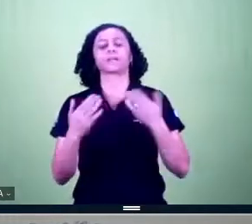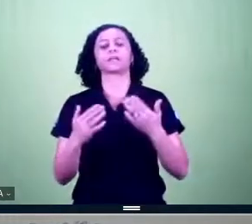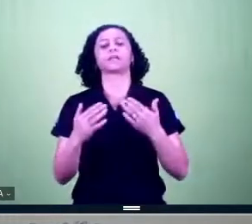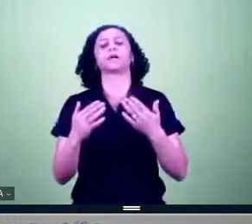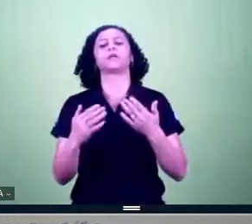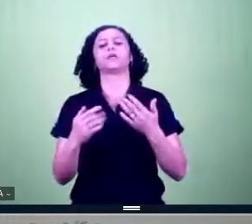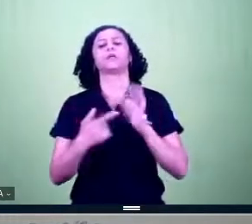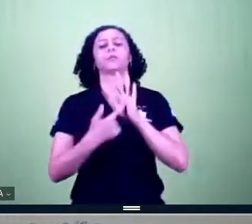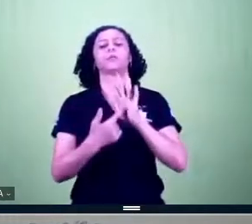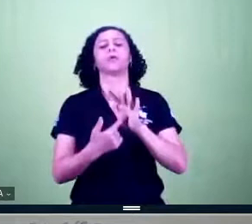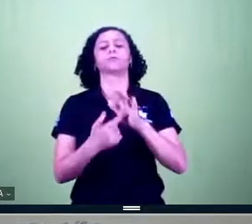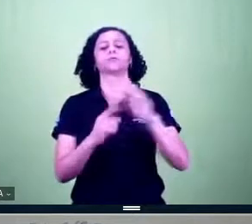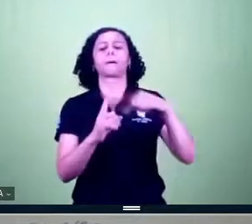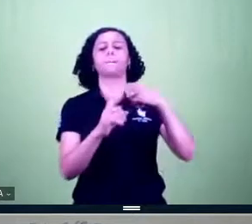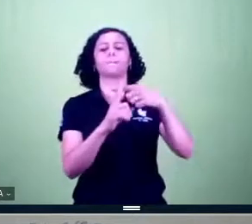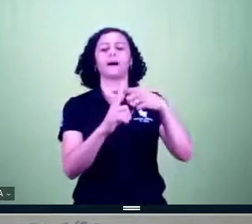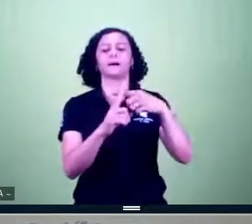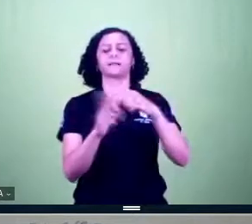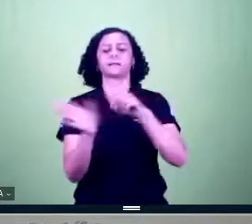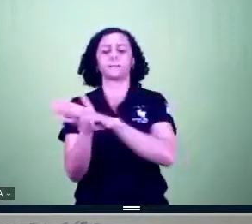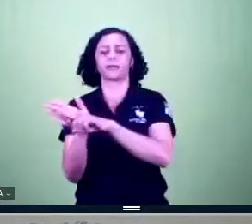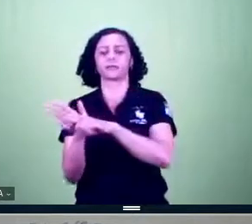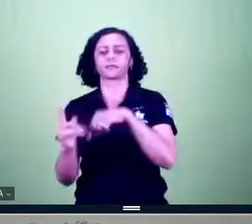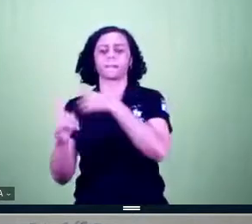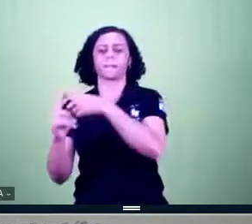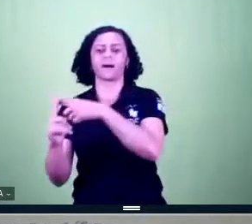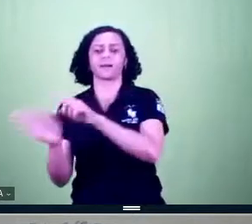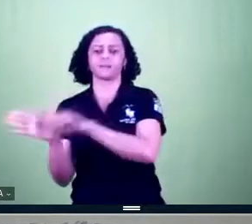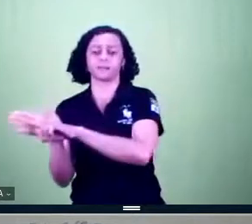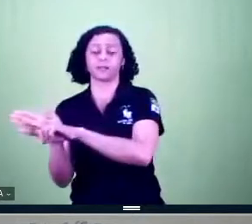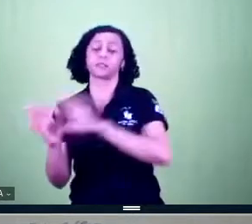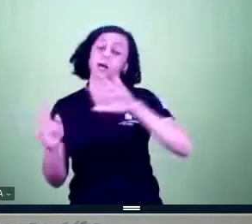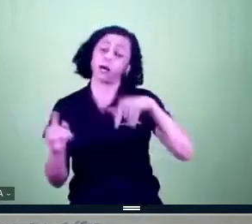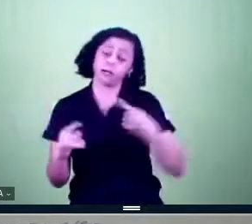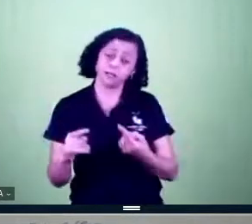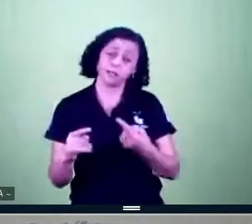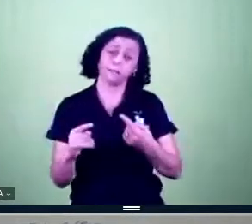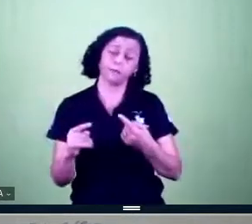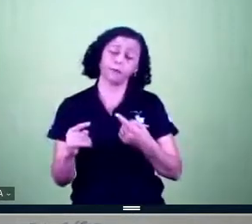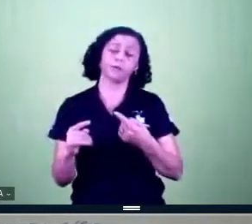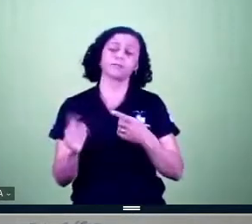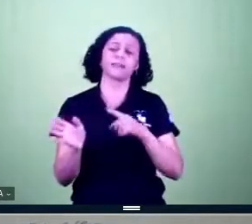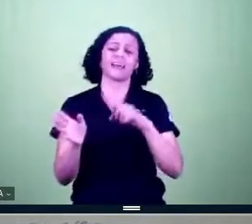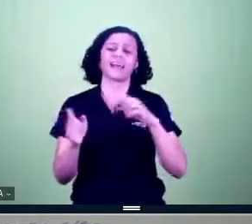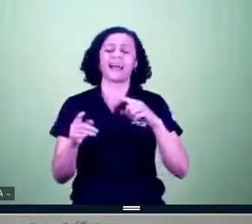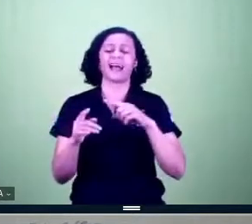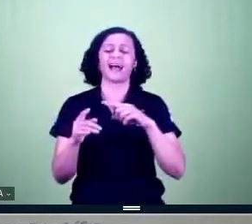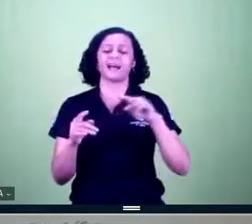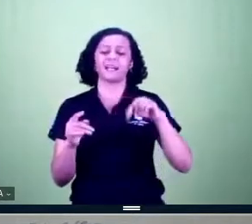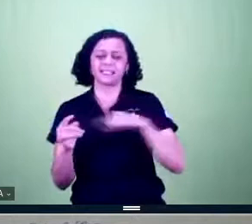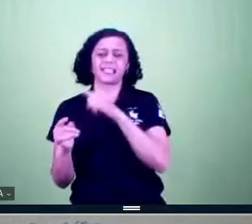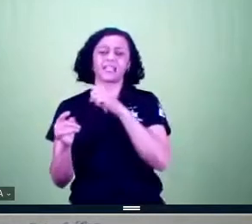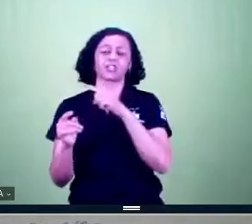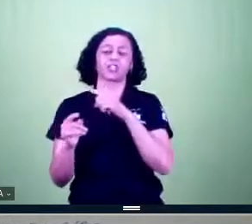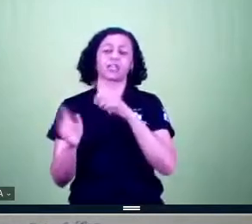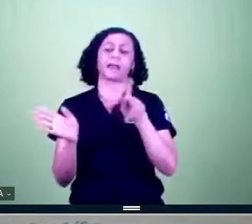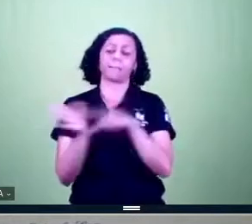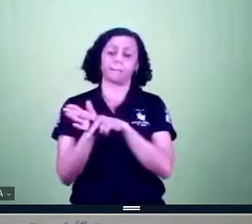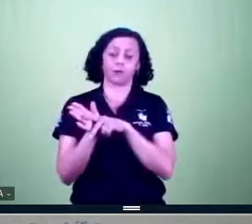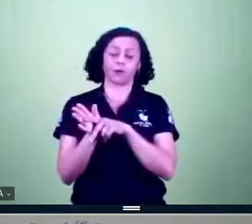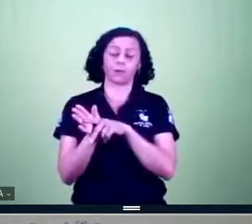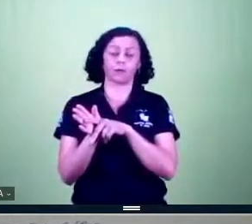primeiro os mais, menos, mais, menos, mais, menos. Depois, a setinha sempre sai do menos para o mais. Menos para o mais. Menos para o